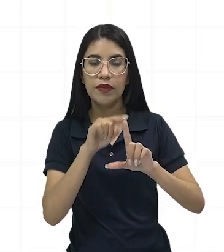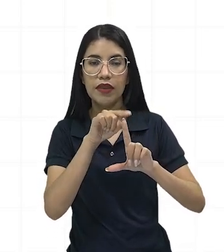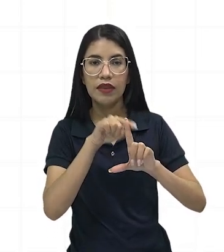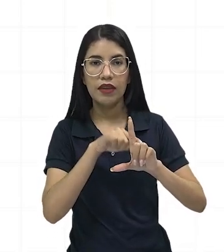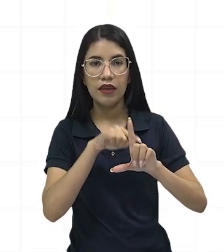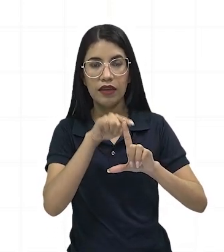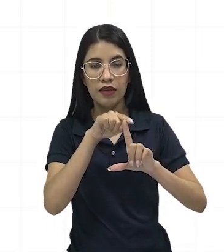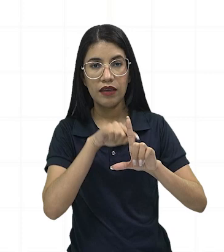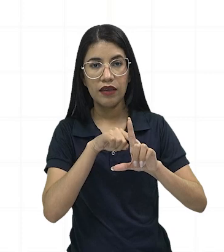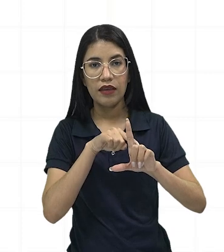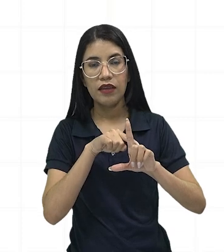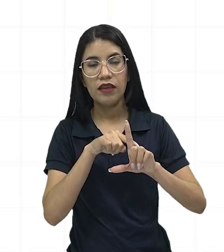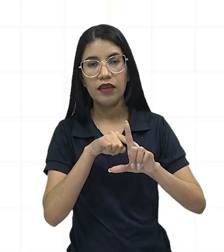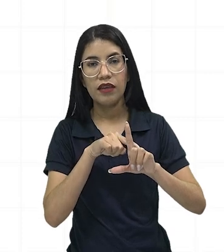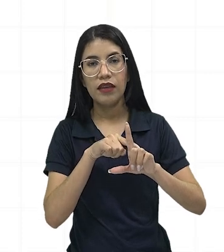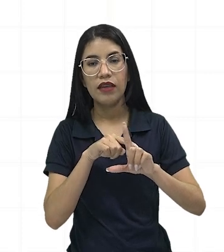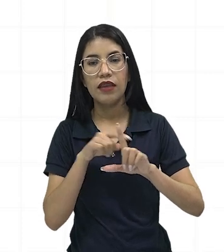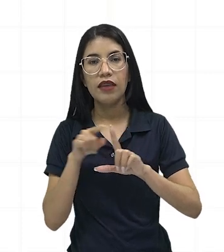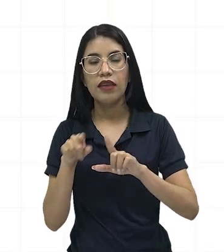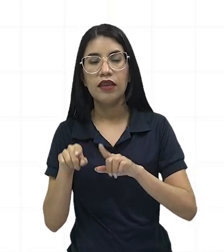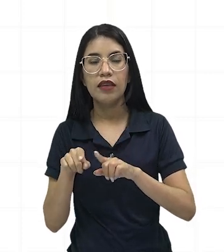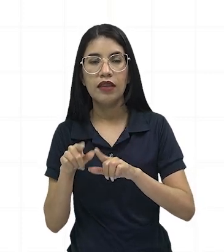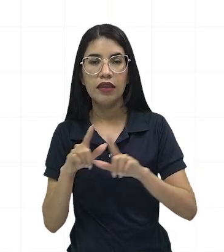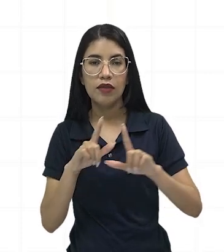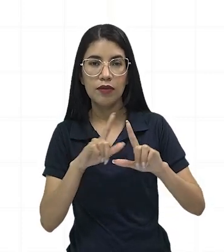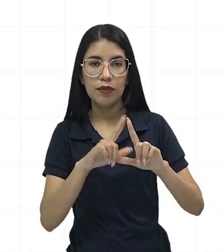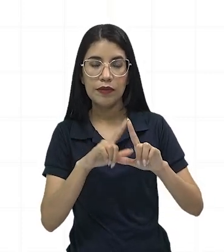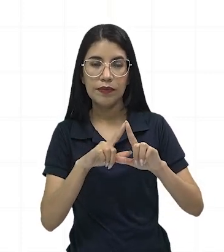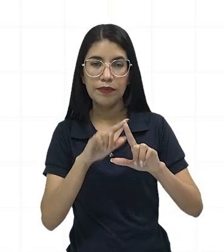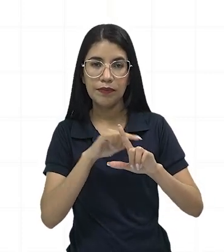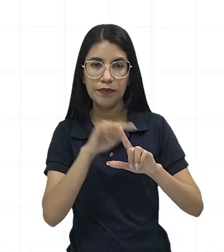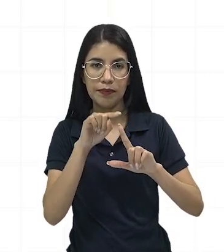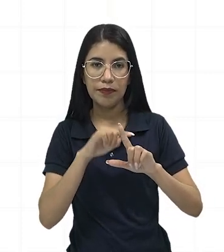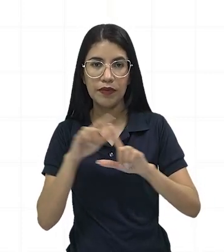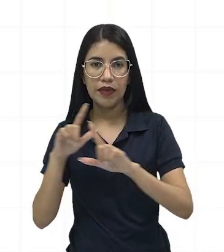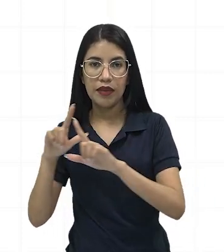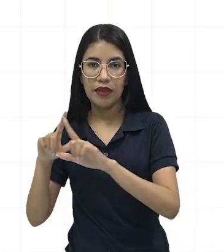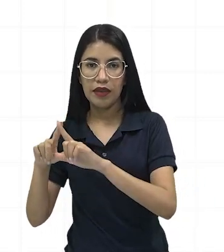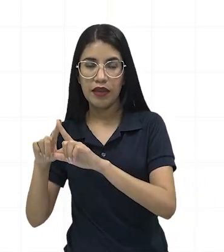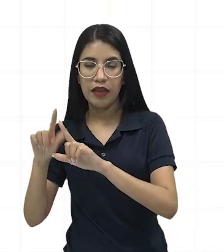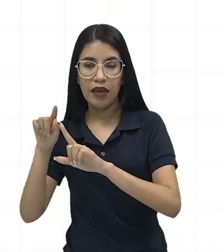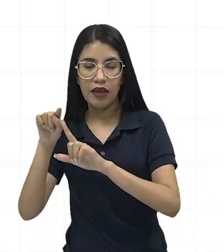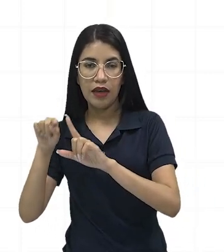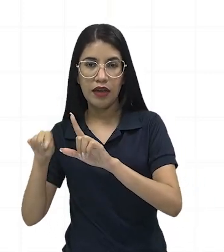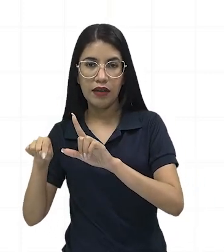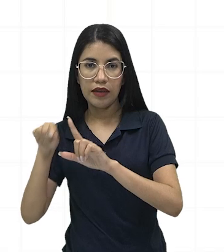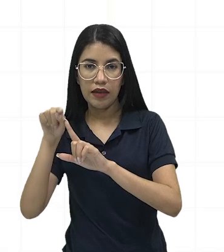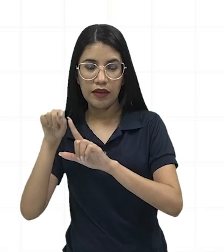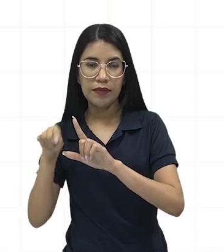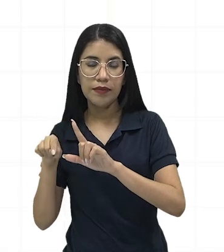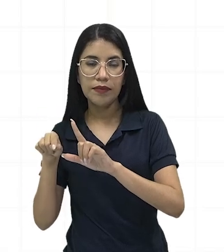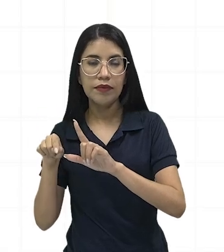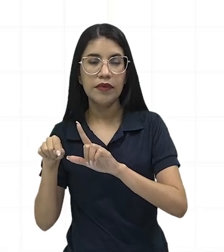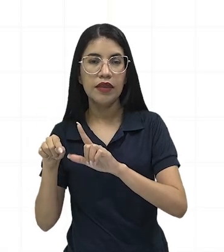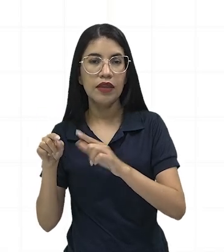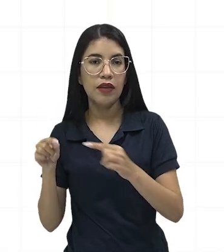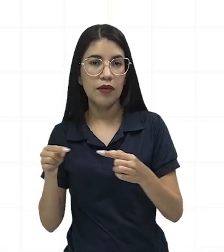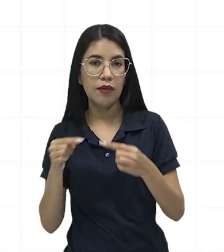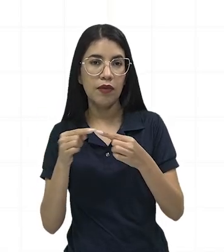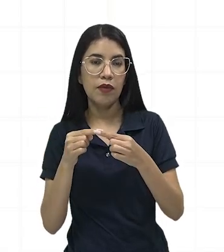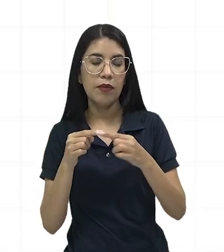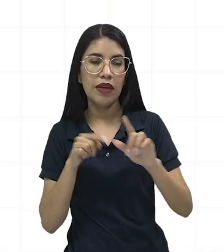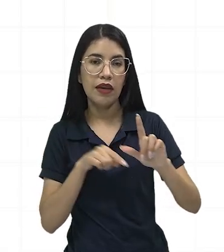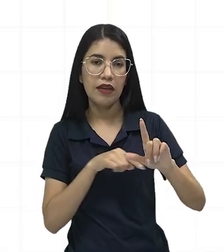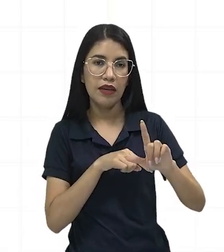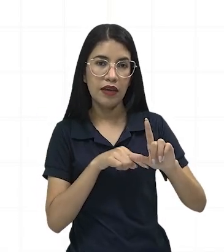desse lado, tá? Estamos na construção do triângulo. Aqui temos o comprimento